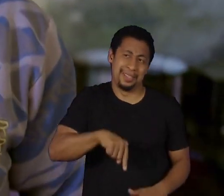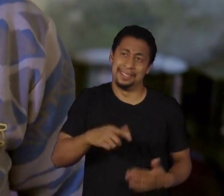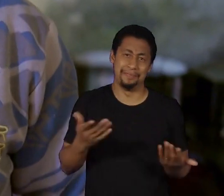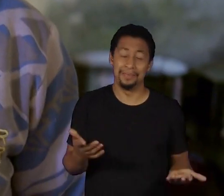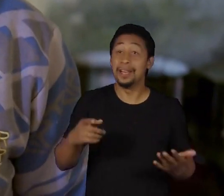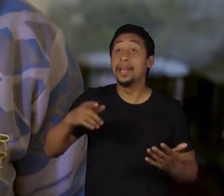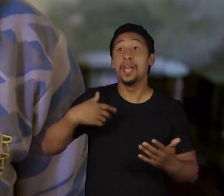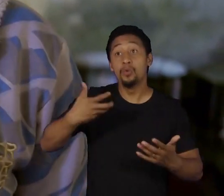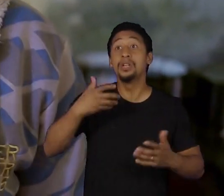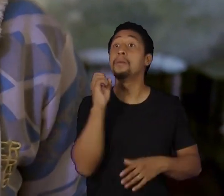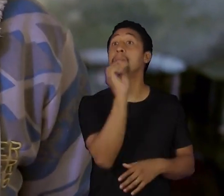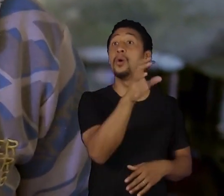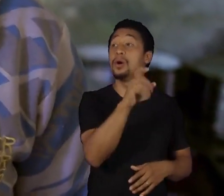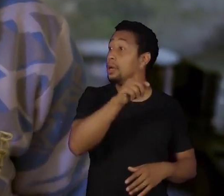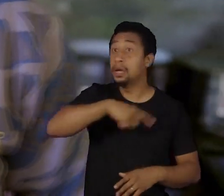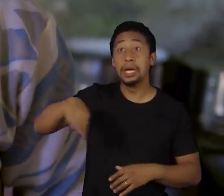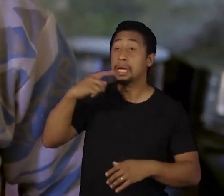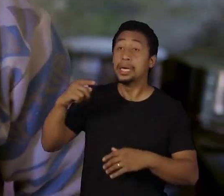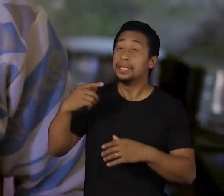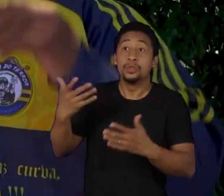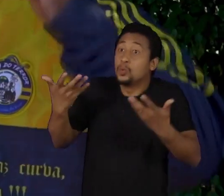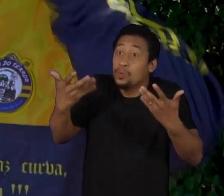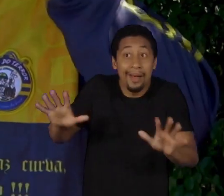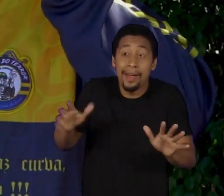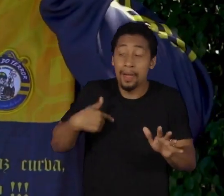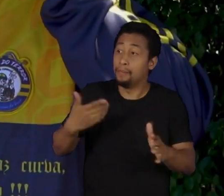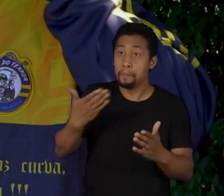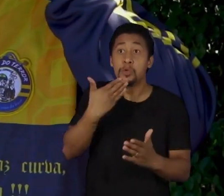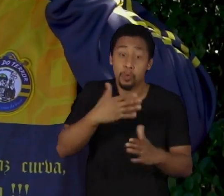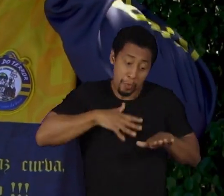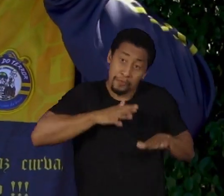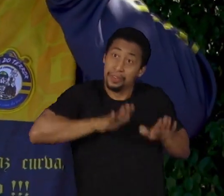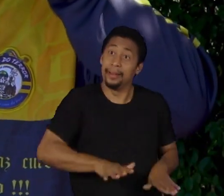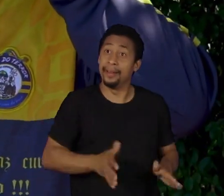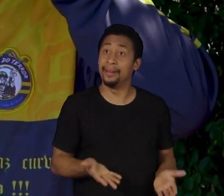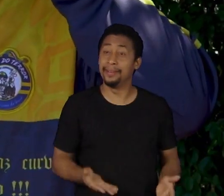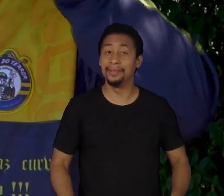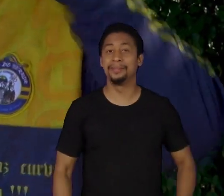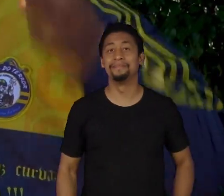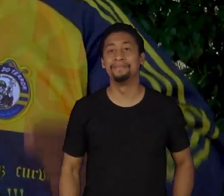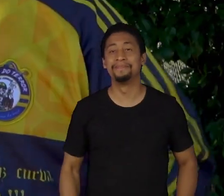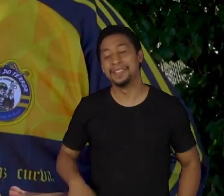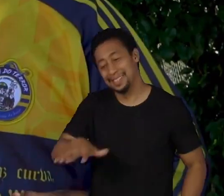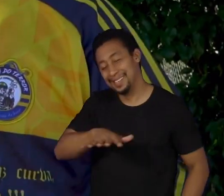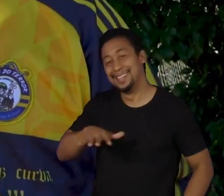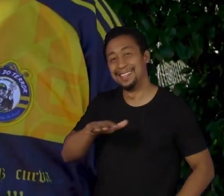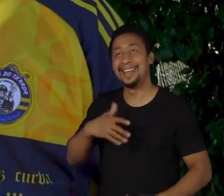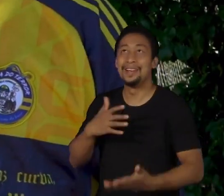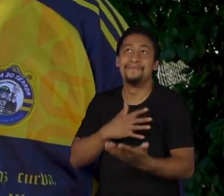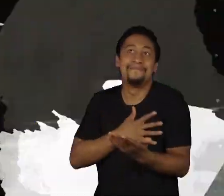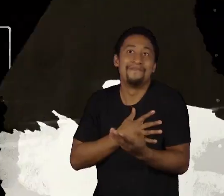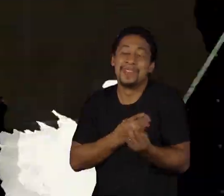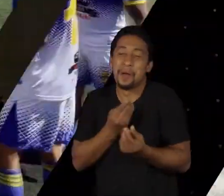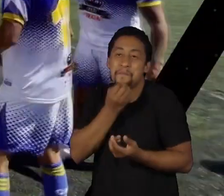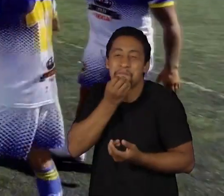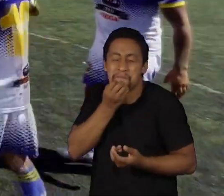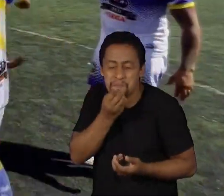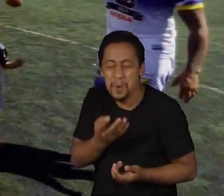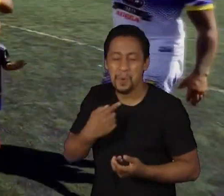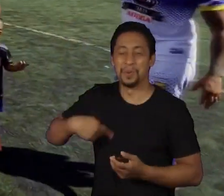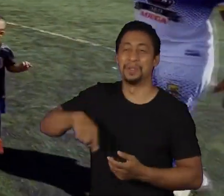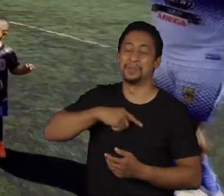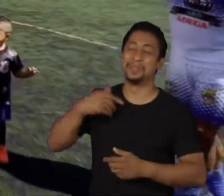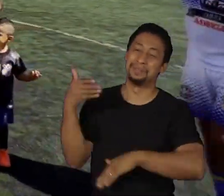Eu ia embora, mas o pessoal não quer deixar eu ir embora daqui. O bar de Várzea é o coração do campo da Várzea.